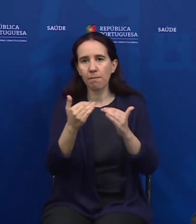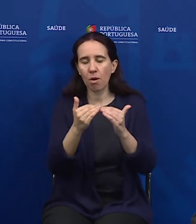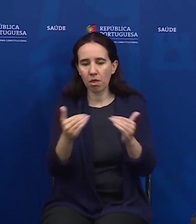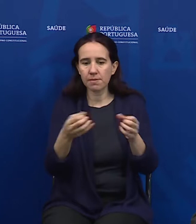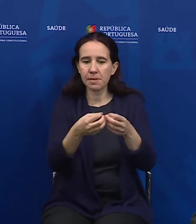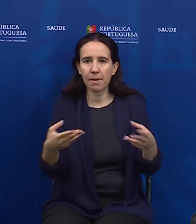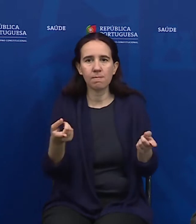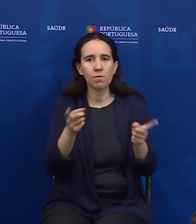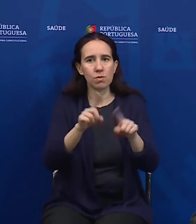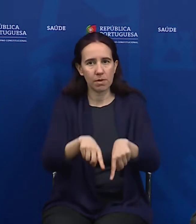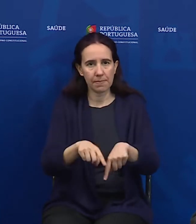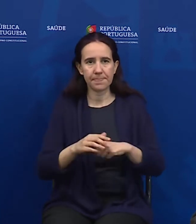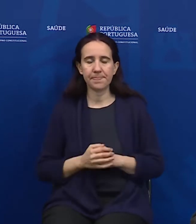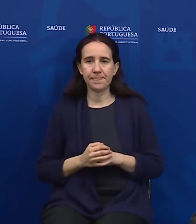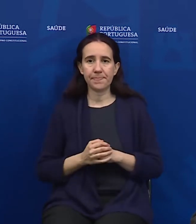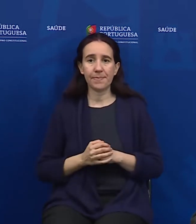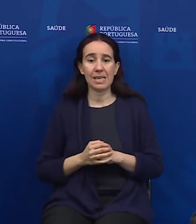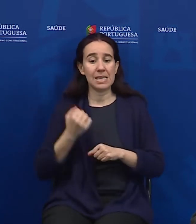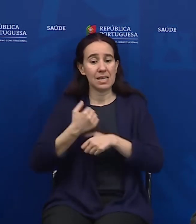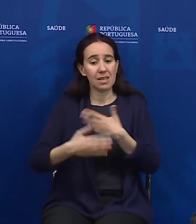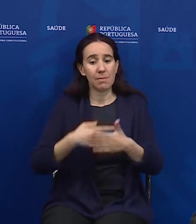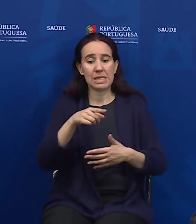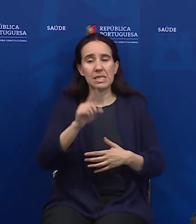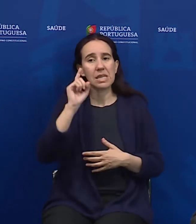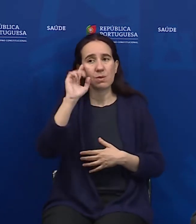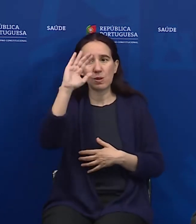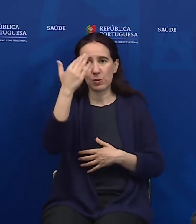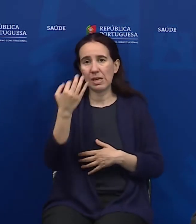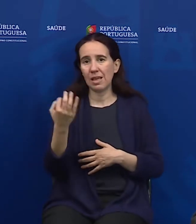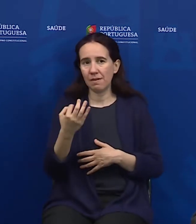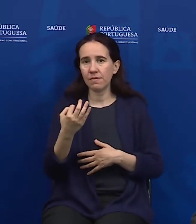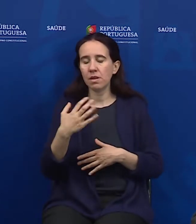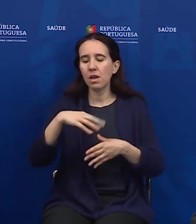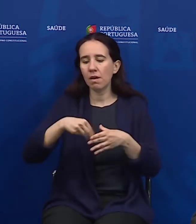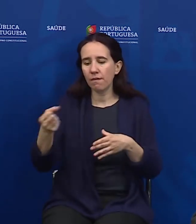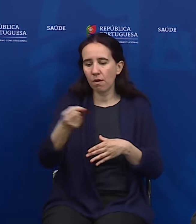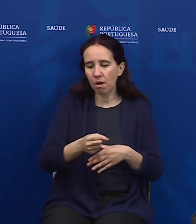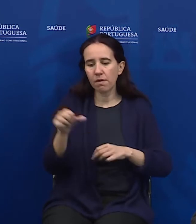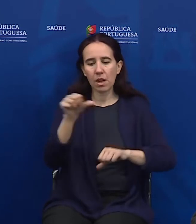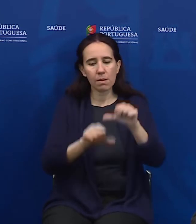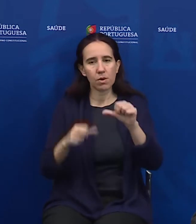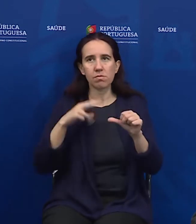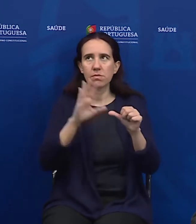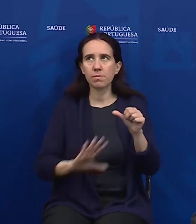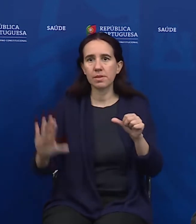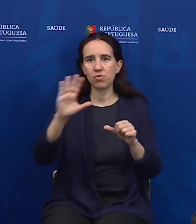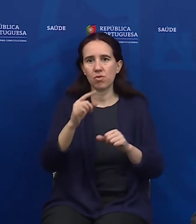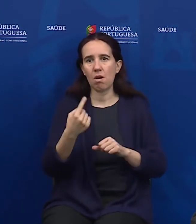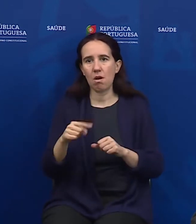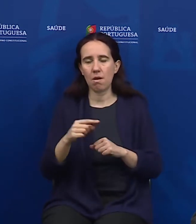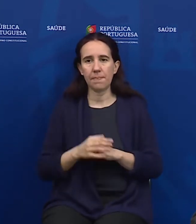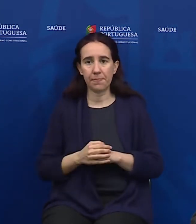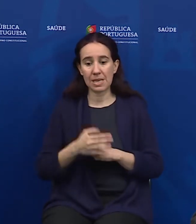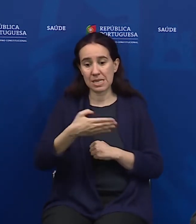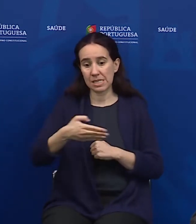surto. É um trabalho muito importante que envolve laboratórios de todo o país. Até ao